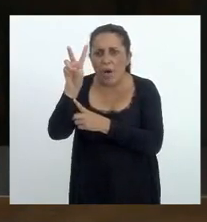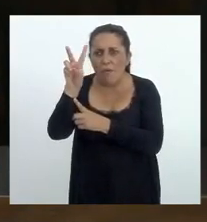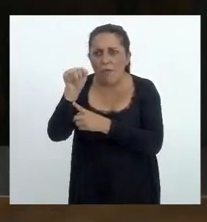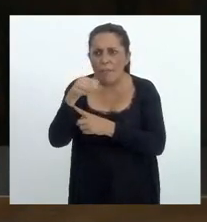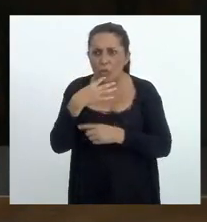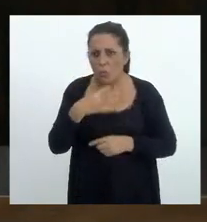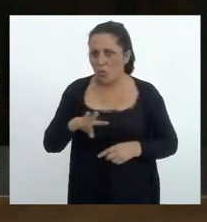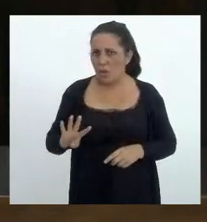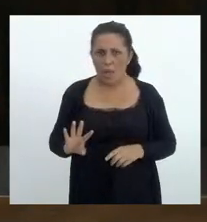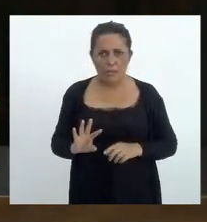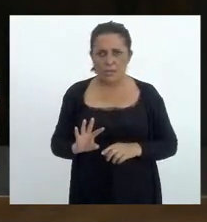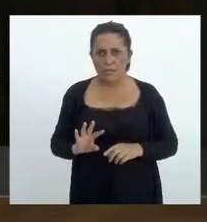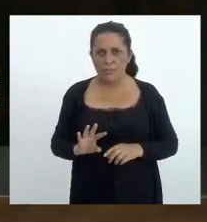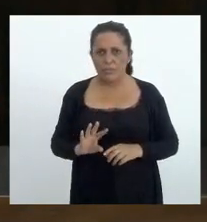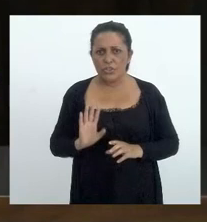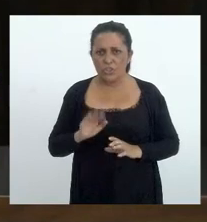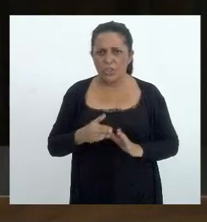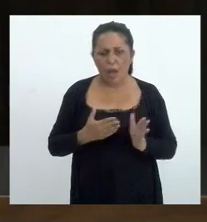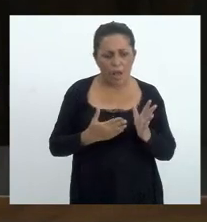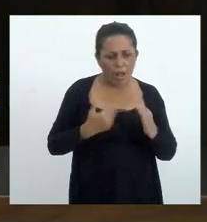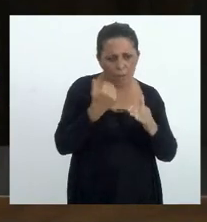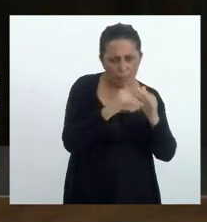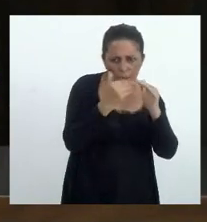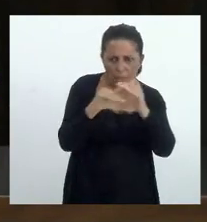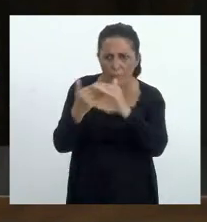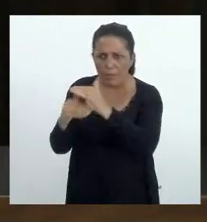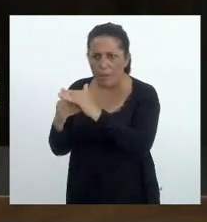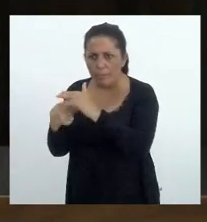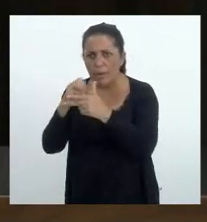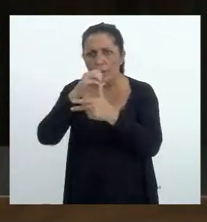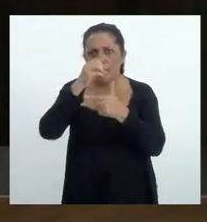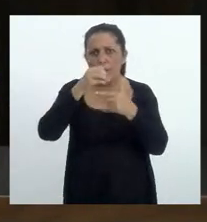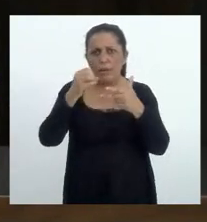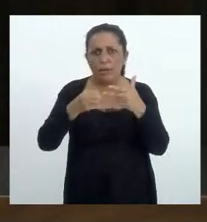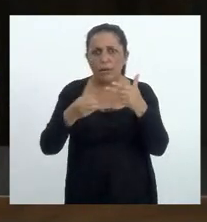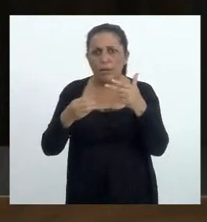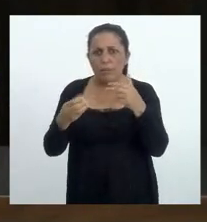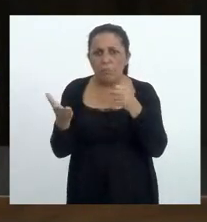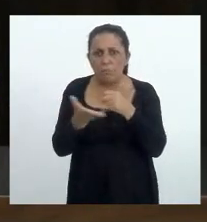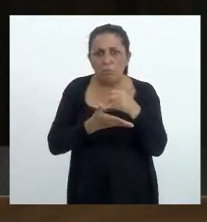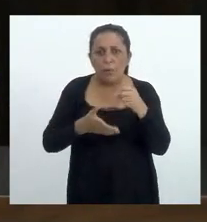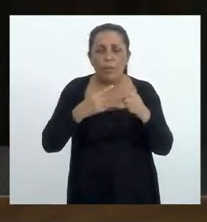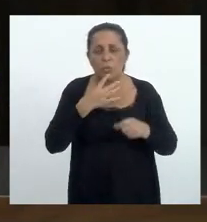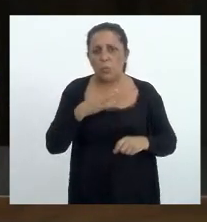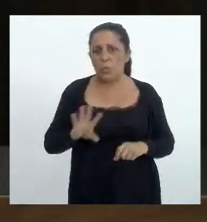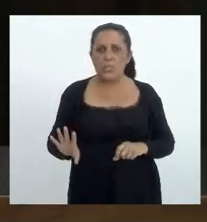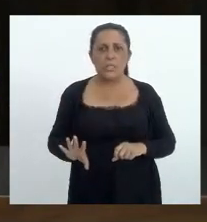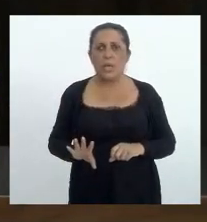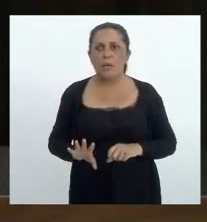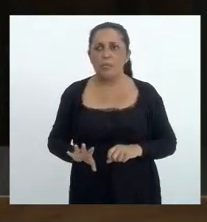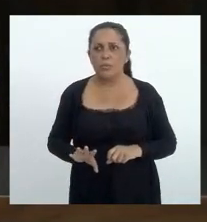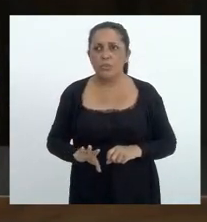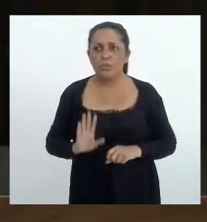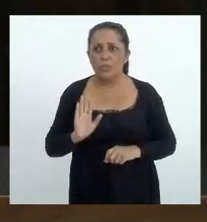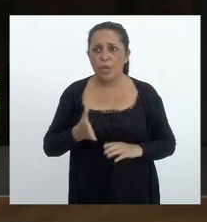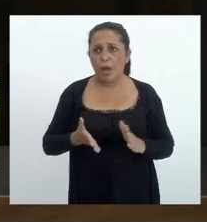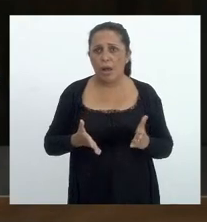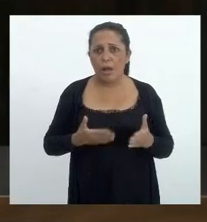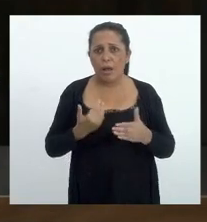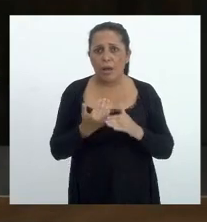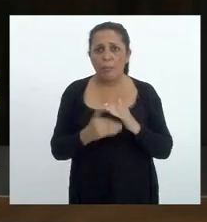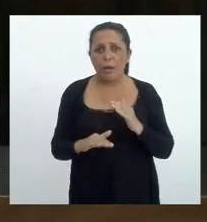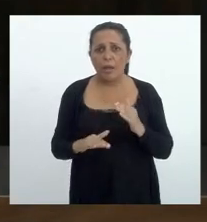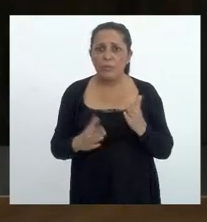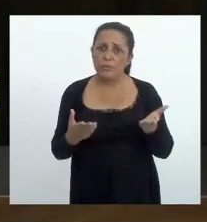conhece. Porque foi encaminhado por cada poder, consolidado, e nós não conhecemos. E se foi já encaminhado ao regime, ele